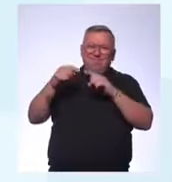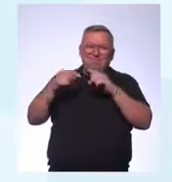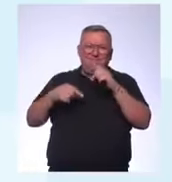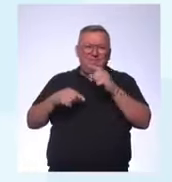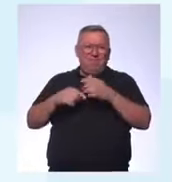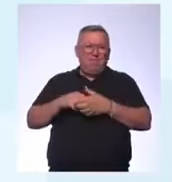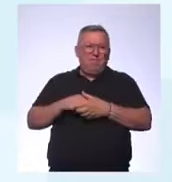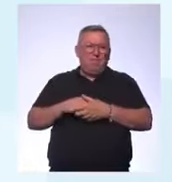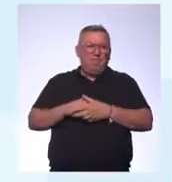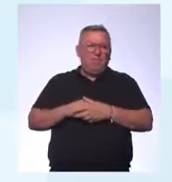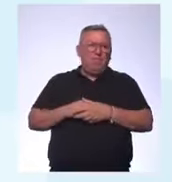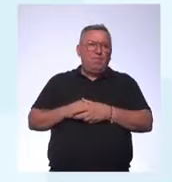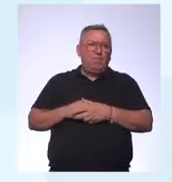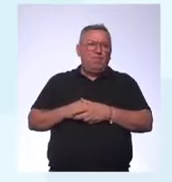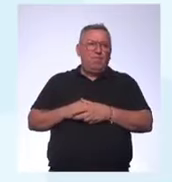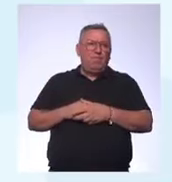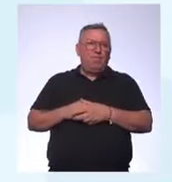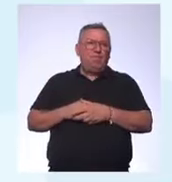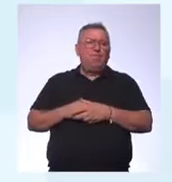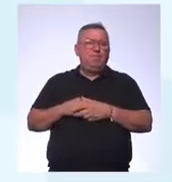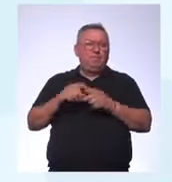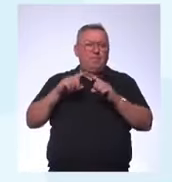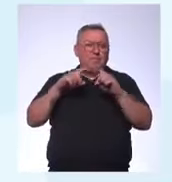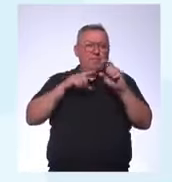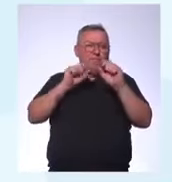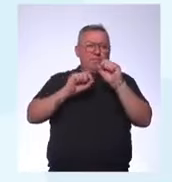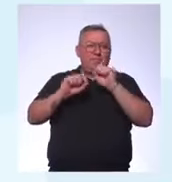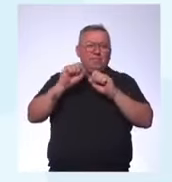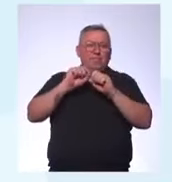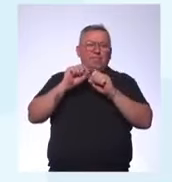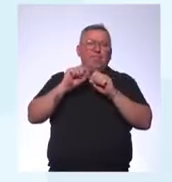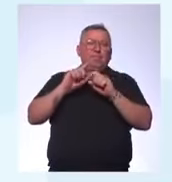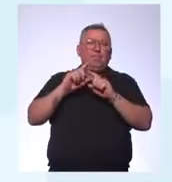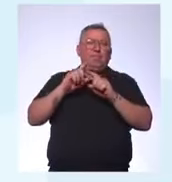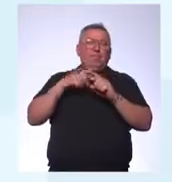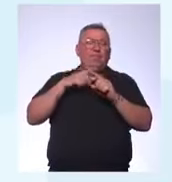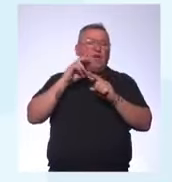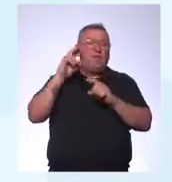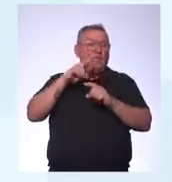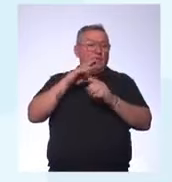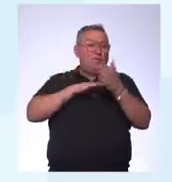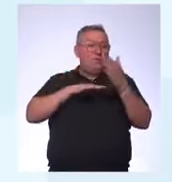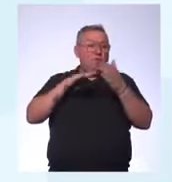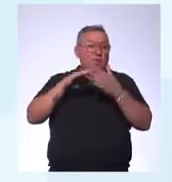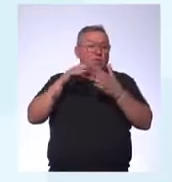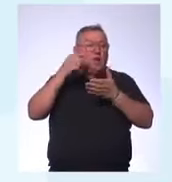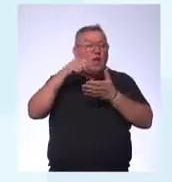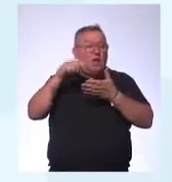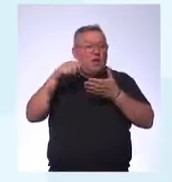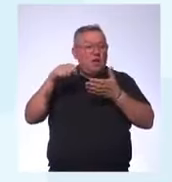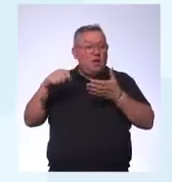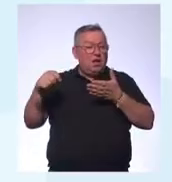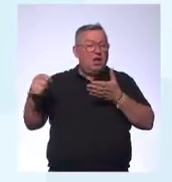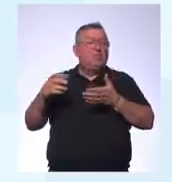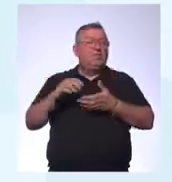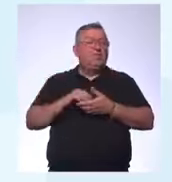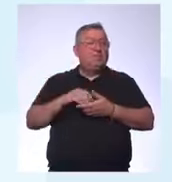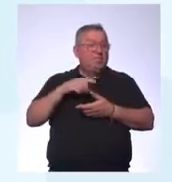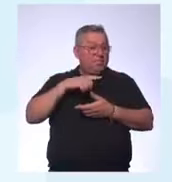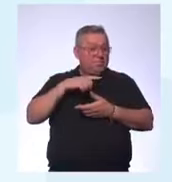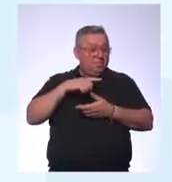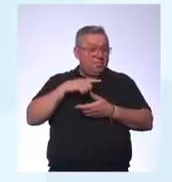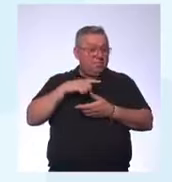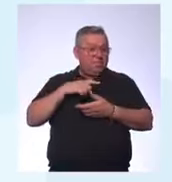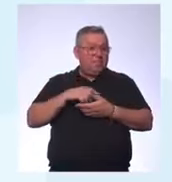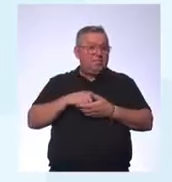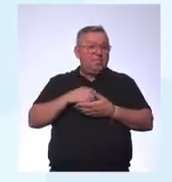está escrito corretamente, né, no que se refere à ortografia, parará, contempla a ortografia da norma padrão, parará.